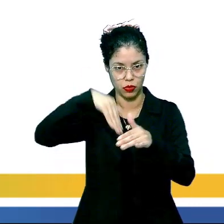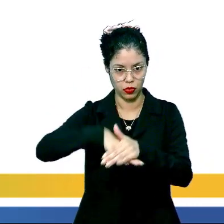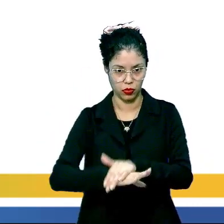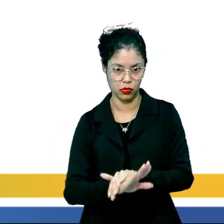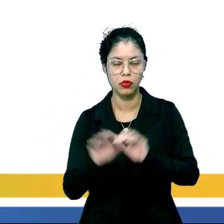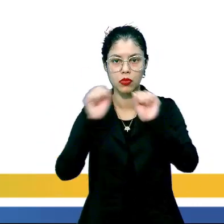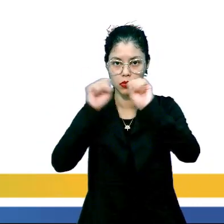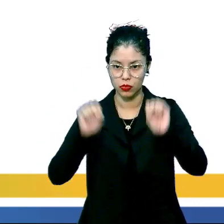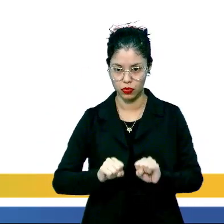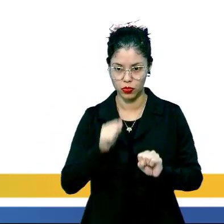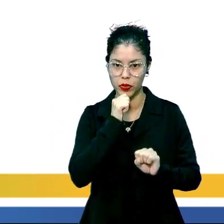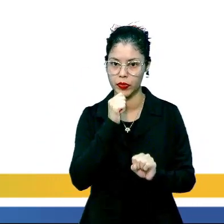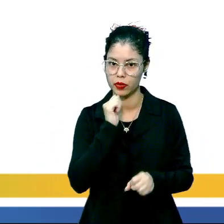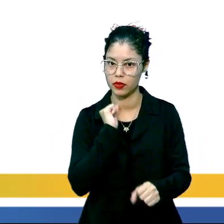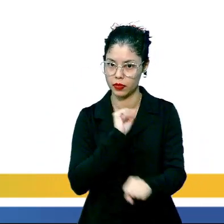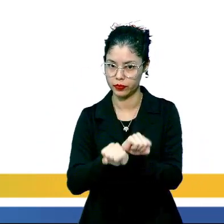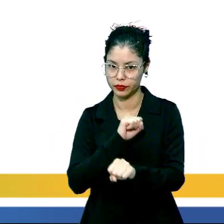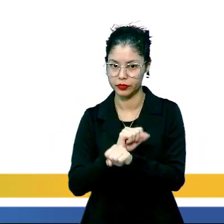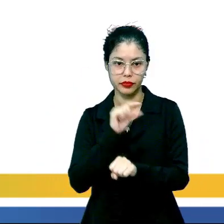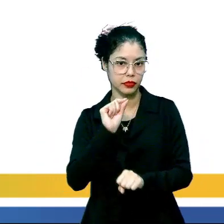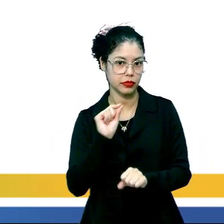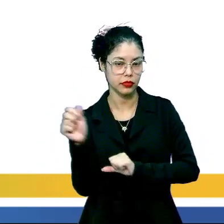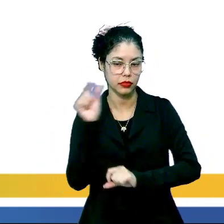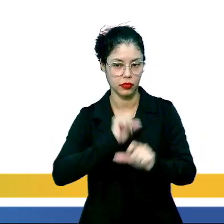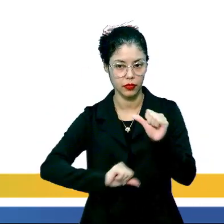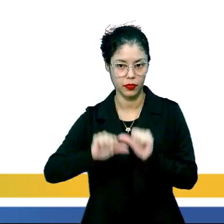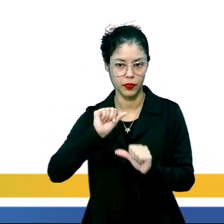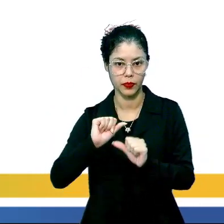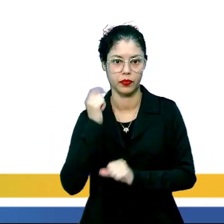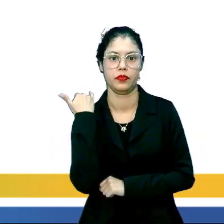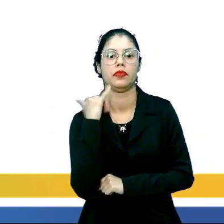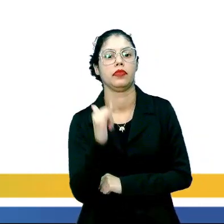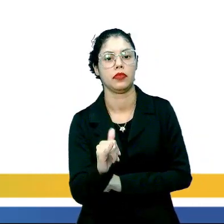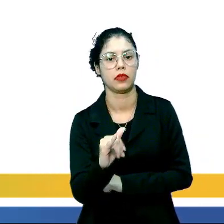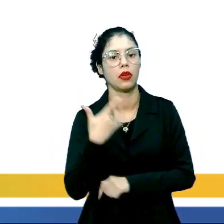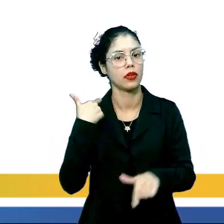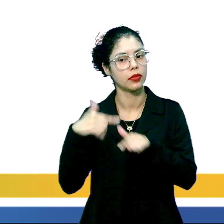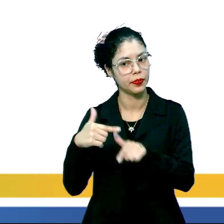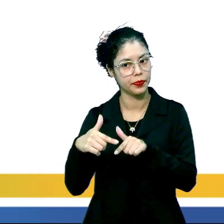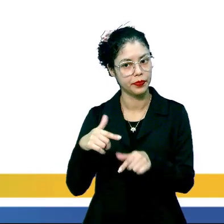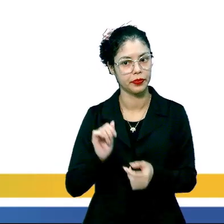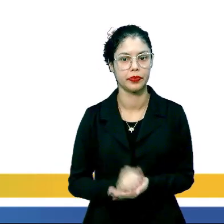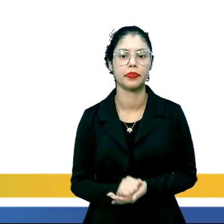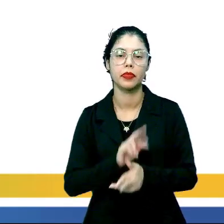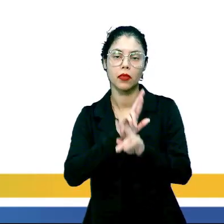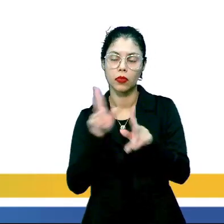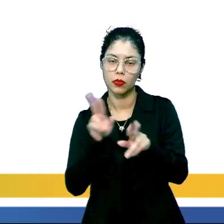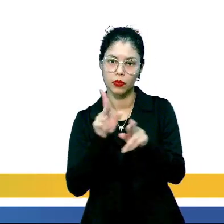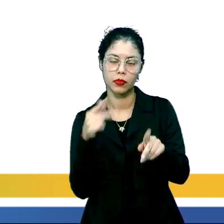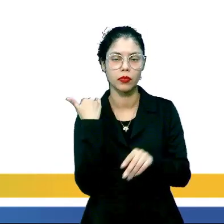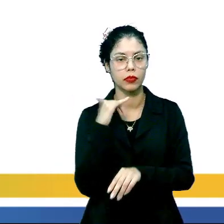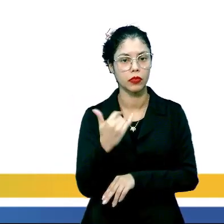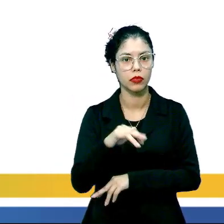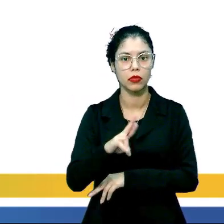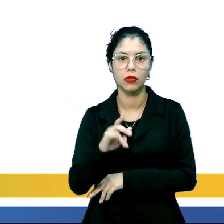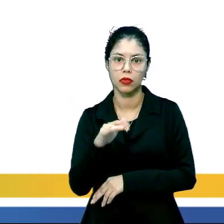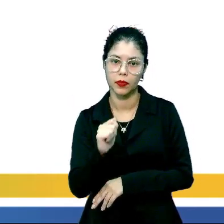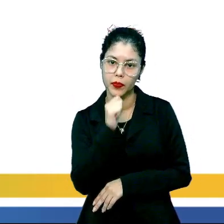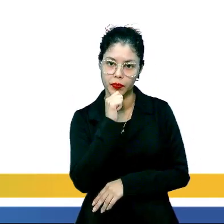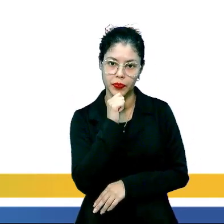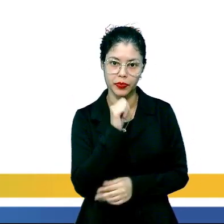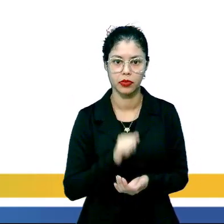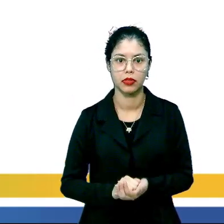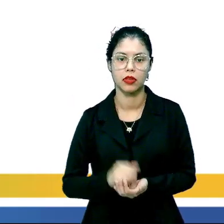no sistema, esperando para se converter em energia cinética ou trabalho. É diferente da energia cinética que